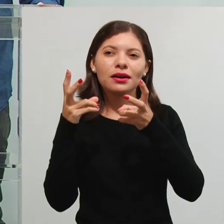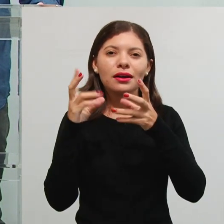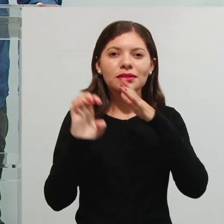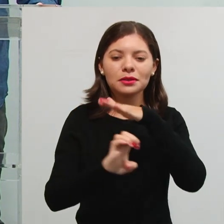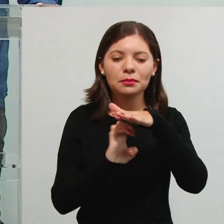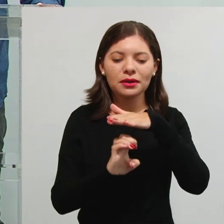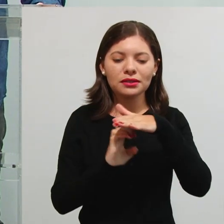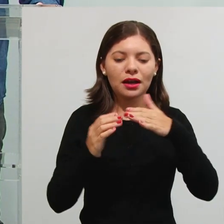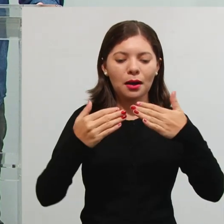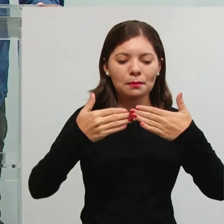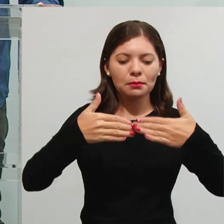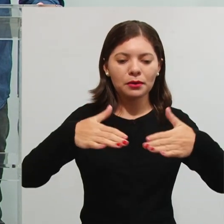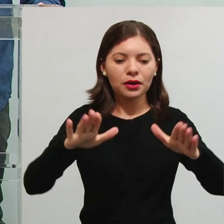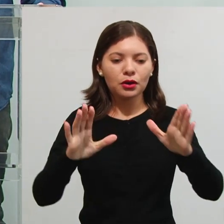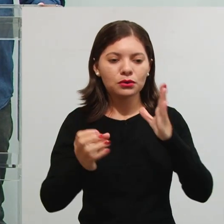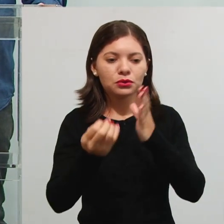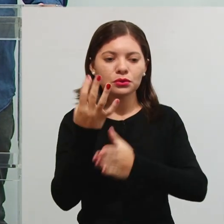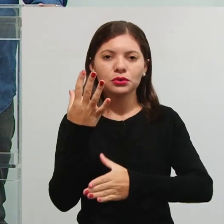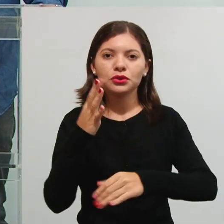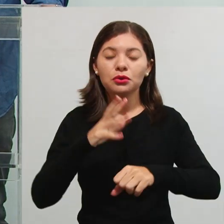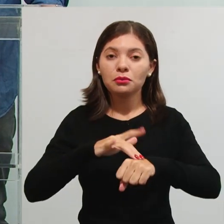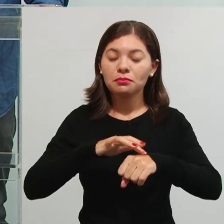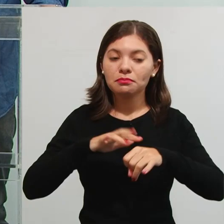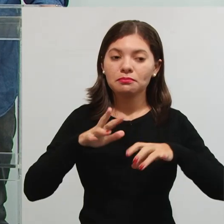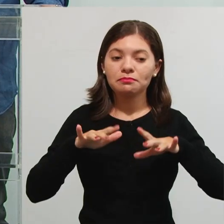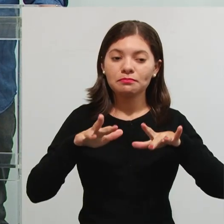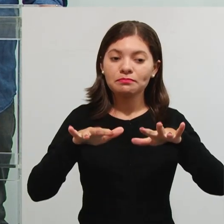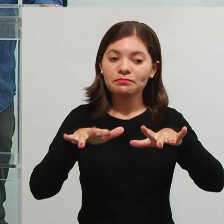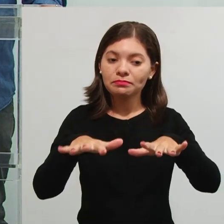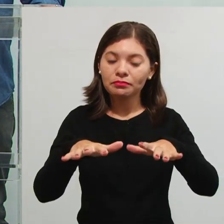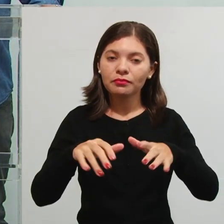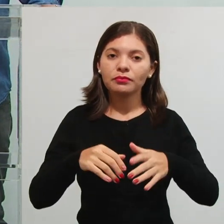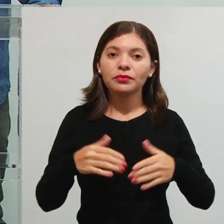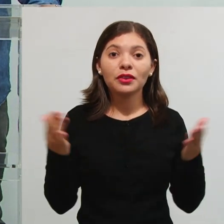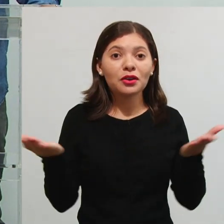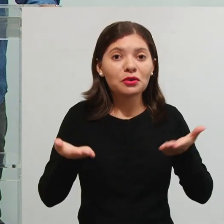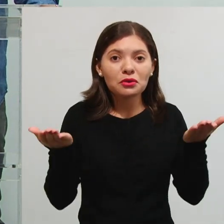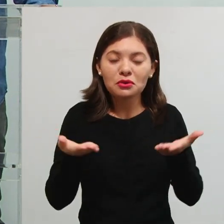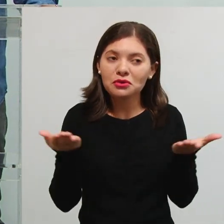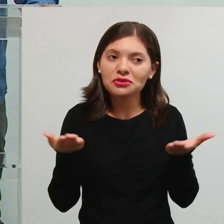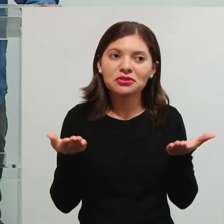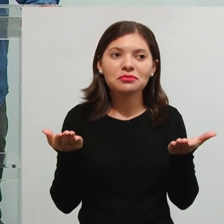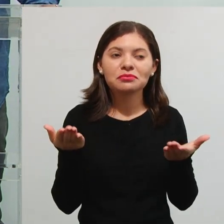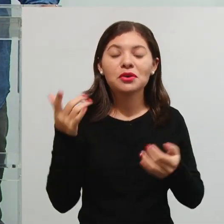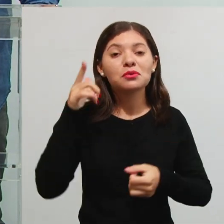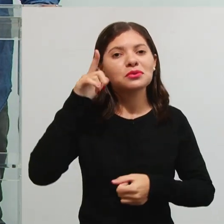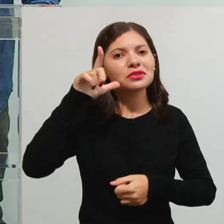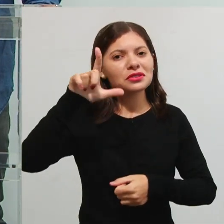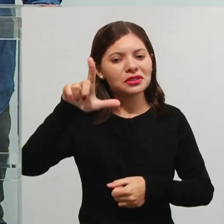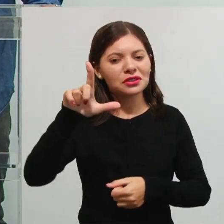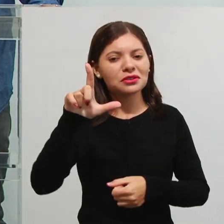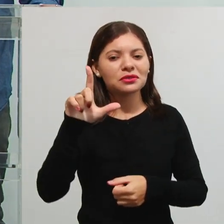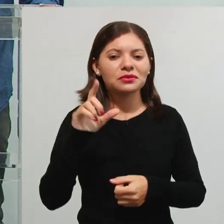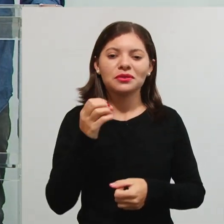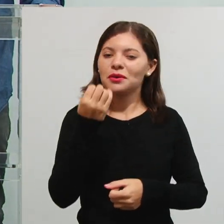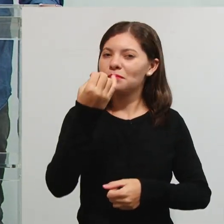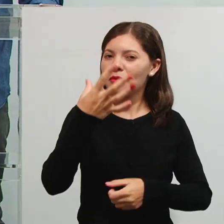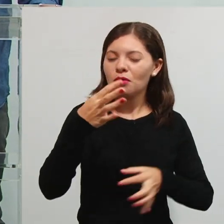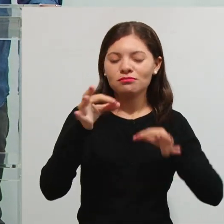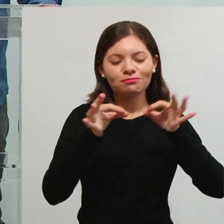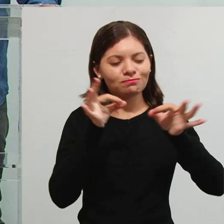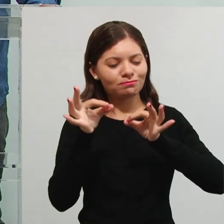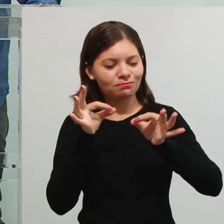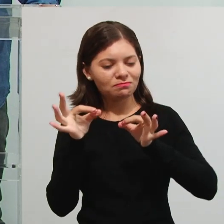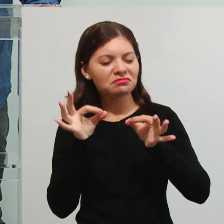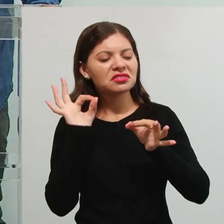aí nesse período da pandemia de forma silenciosa e hoje estão colhendo os frutos porque fizeram um bom